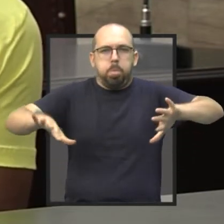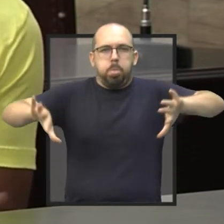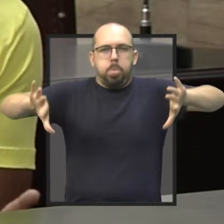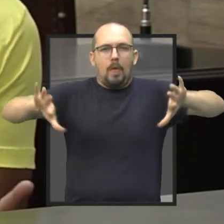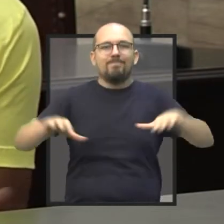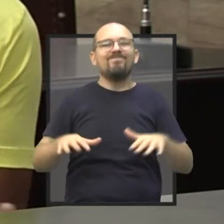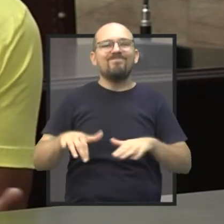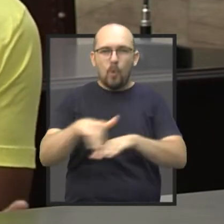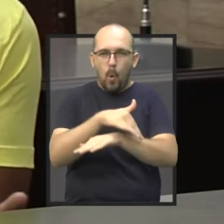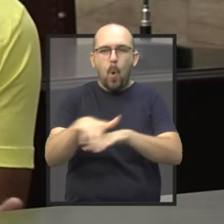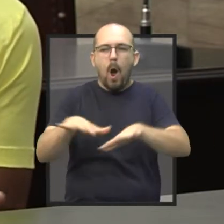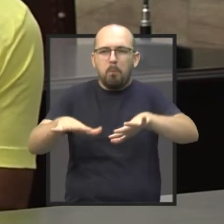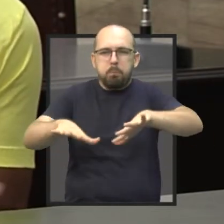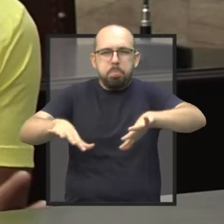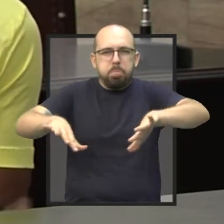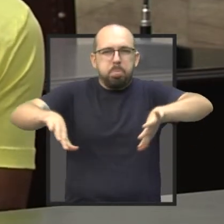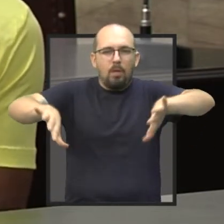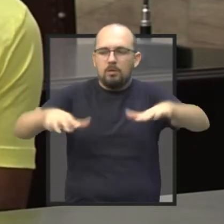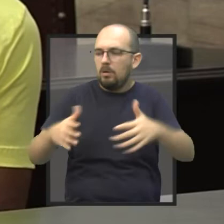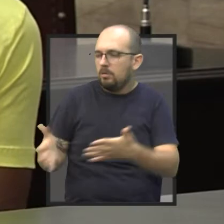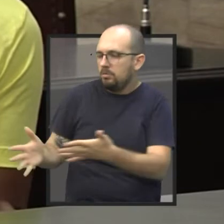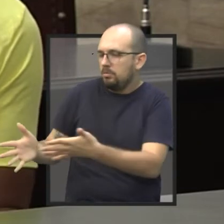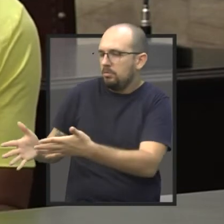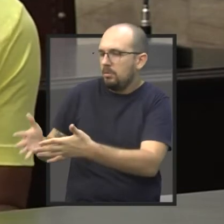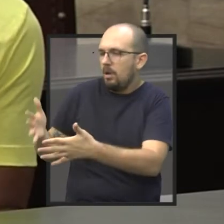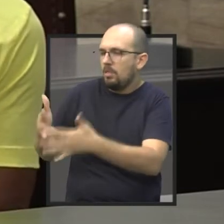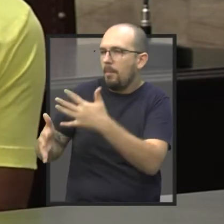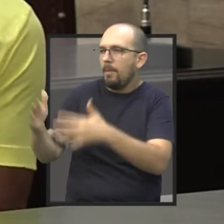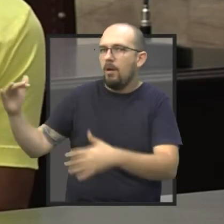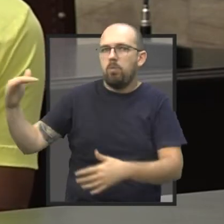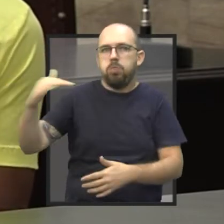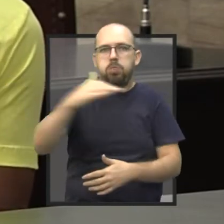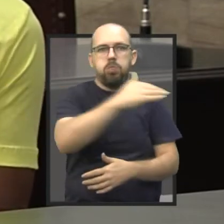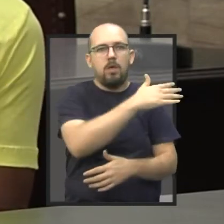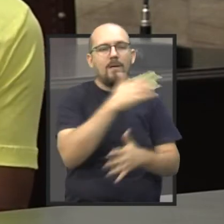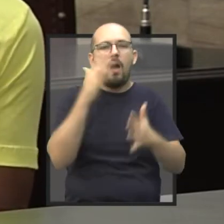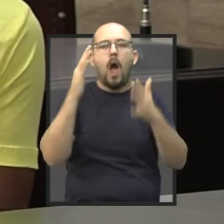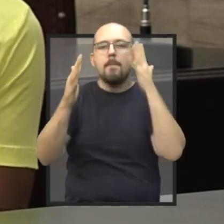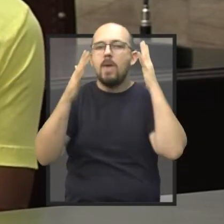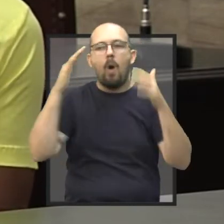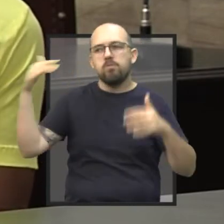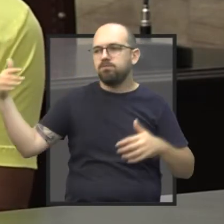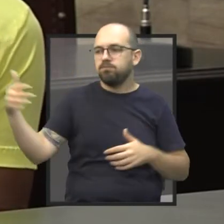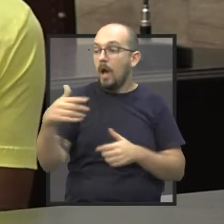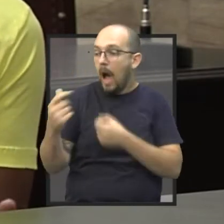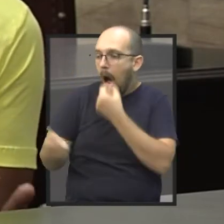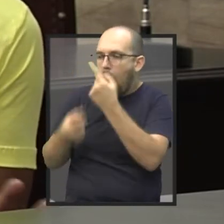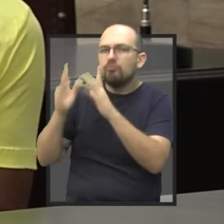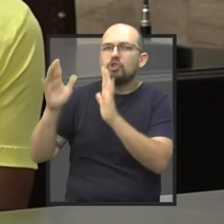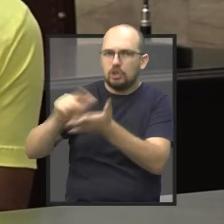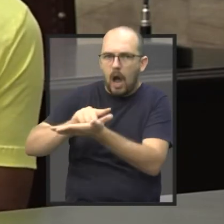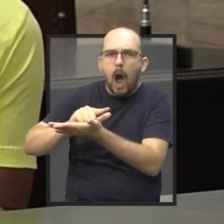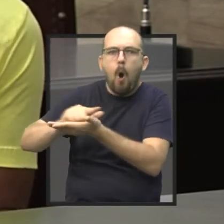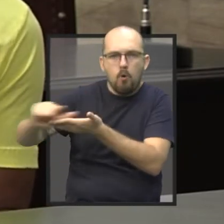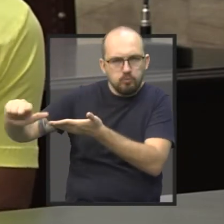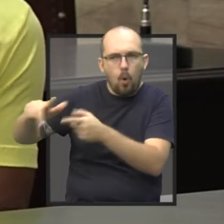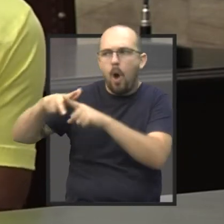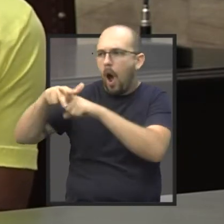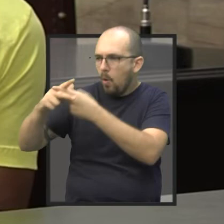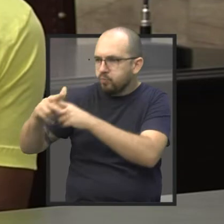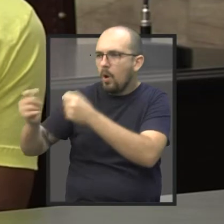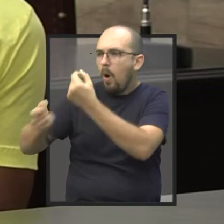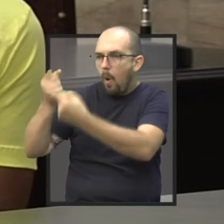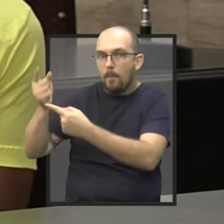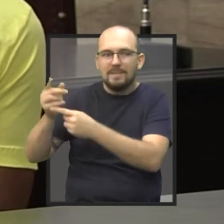né? Tem algumas ruas já que estão conseguindo, eles estão conseguindo já acertar, conseguiram acertar, colocar a pista,